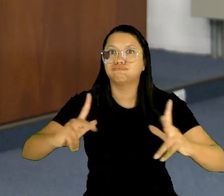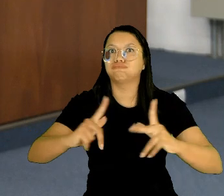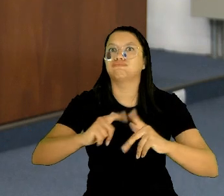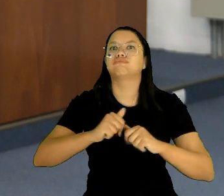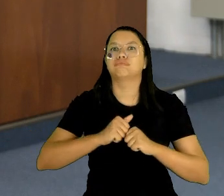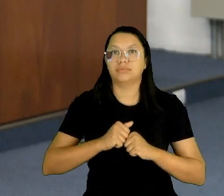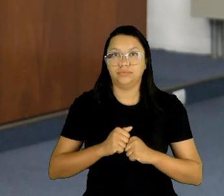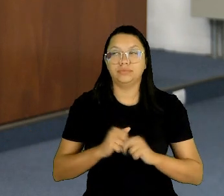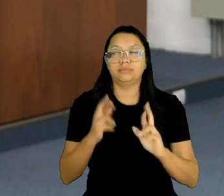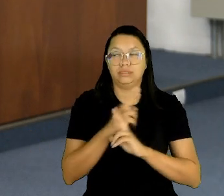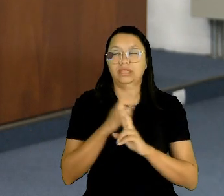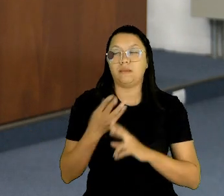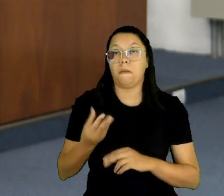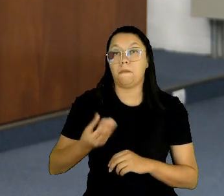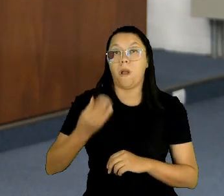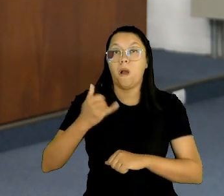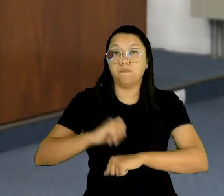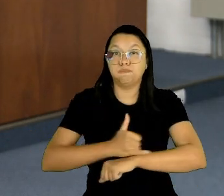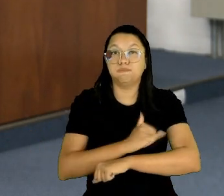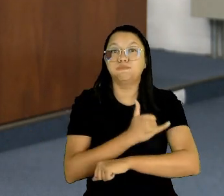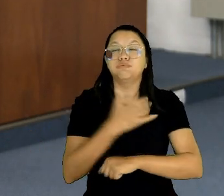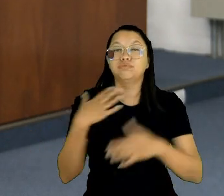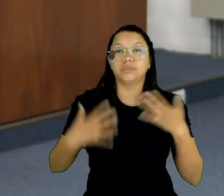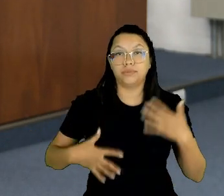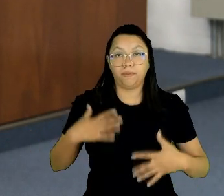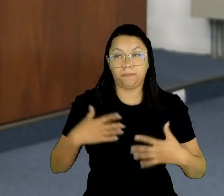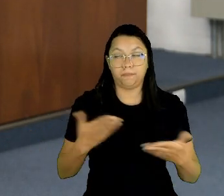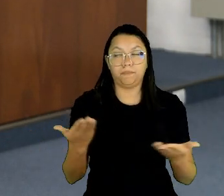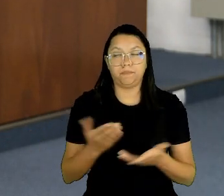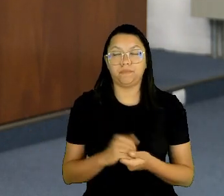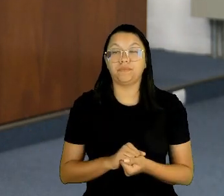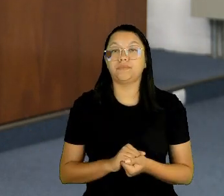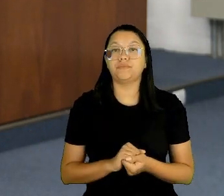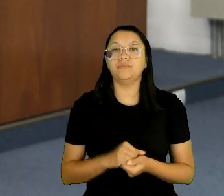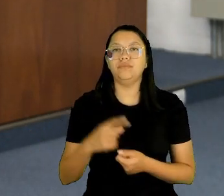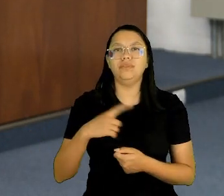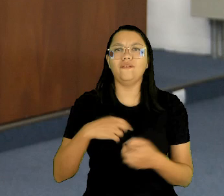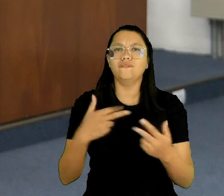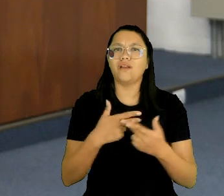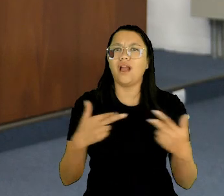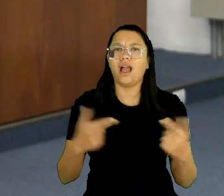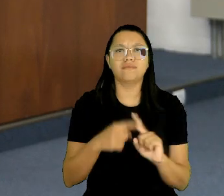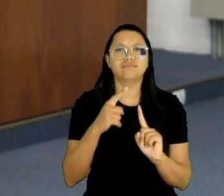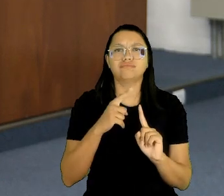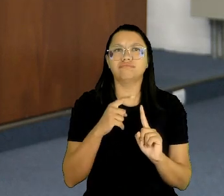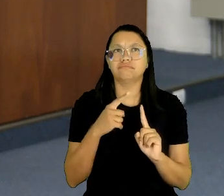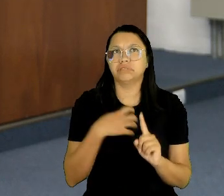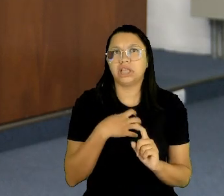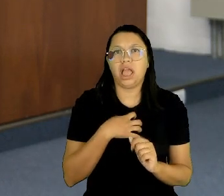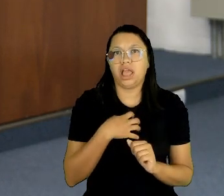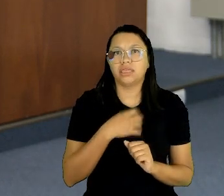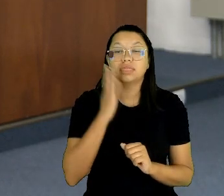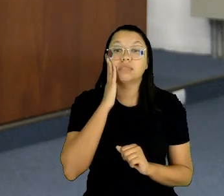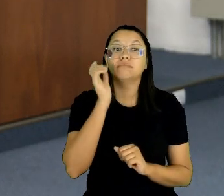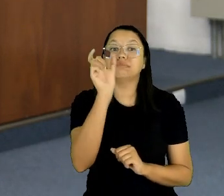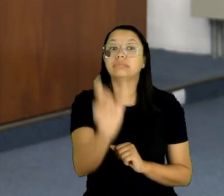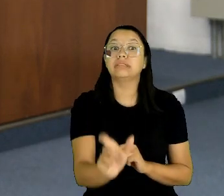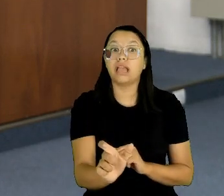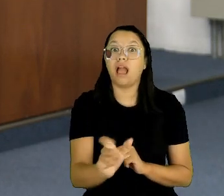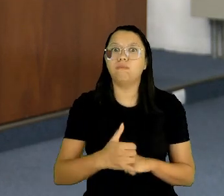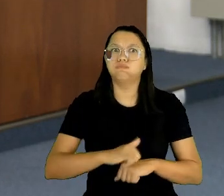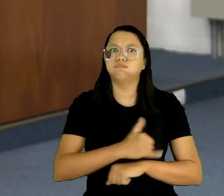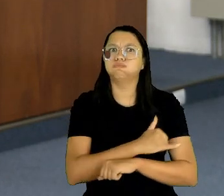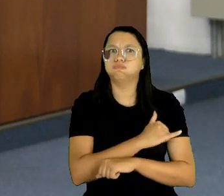mundial, o excesso de peso no nosso dia a dia atualmente, né? E tem várias maneiras a gente classificar o paciente